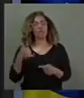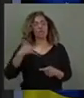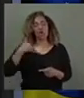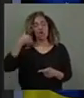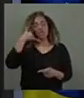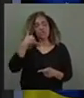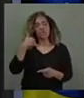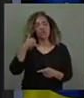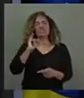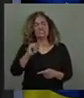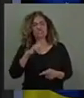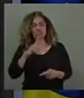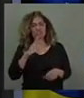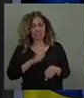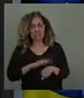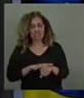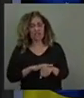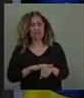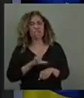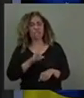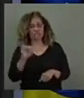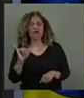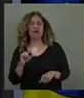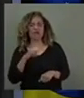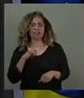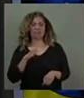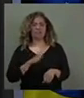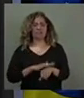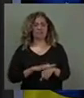é se eu tivesse tempo, mas eu vou ter tempo uma outra hora, senador Jorge.